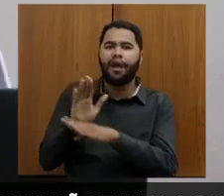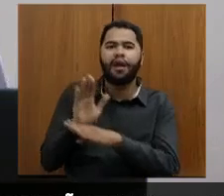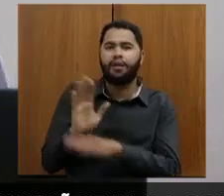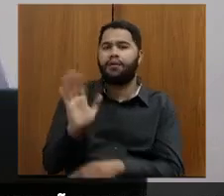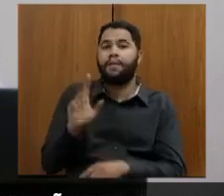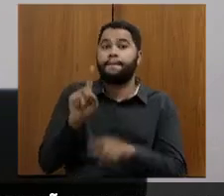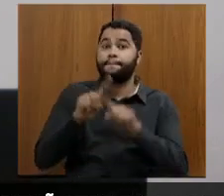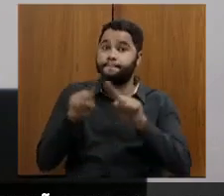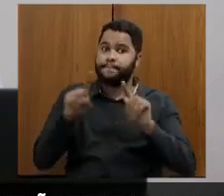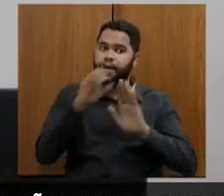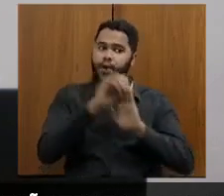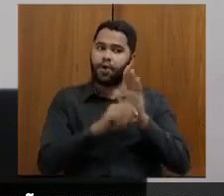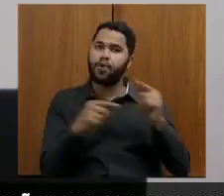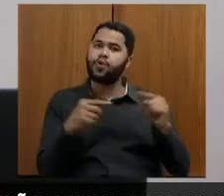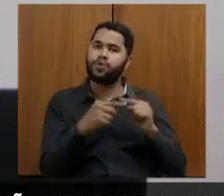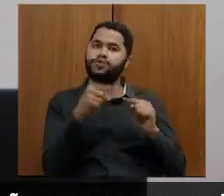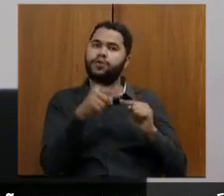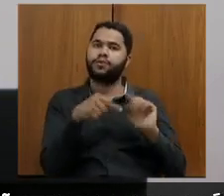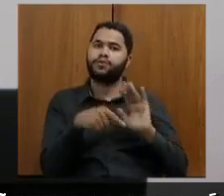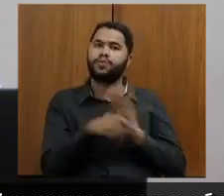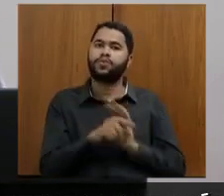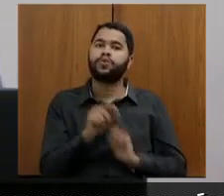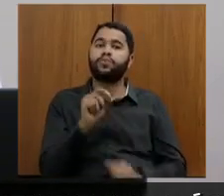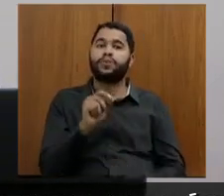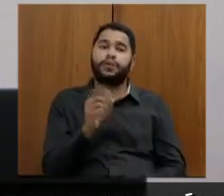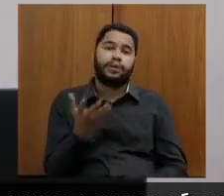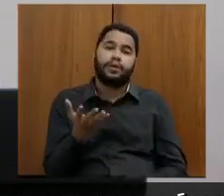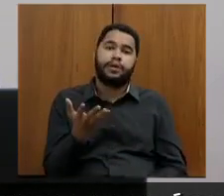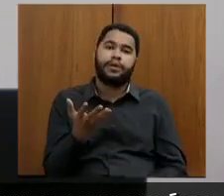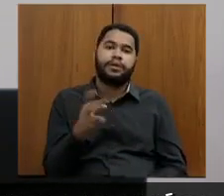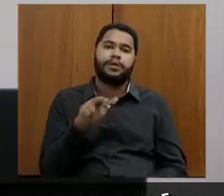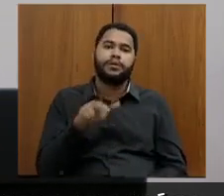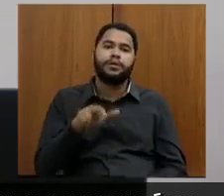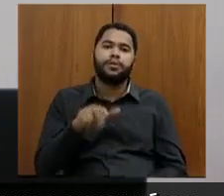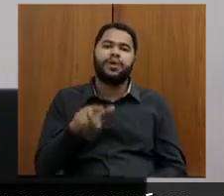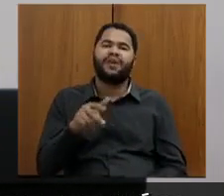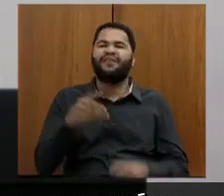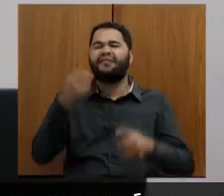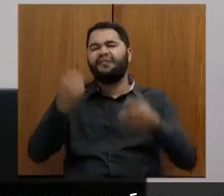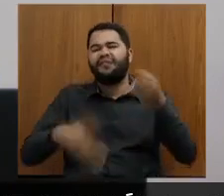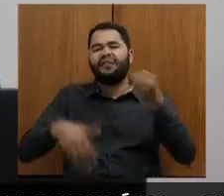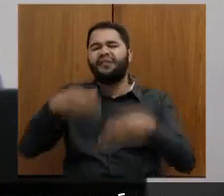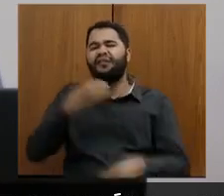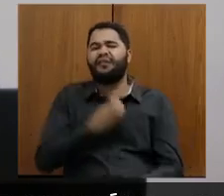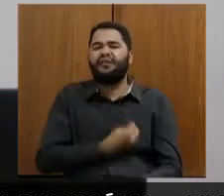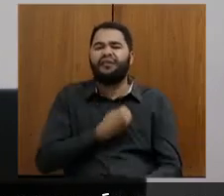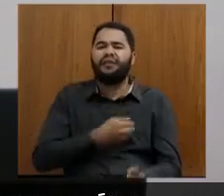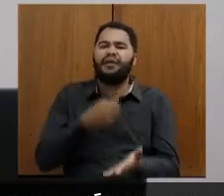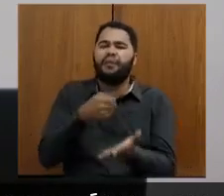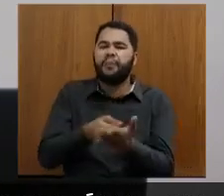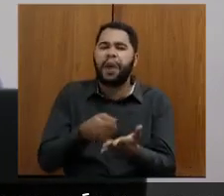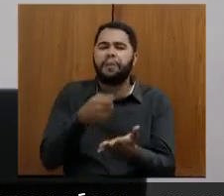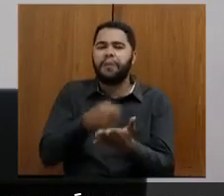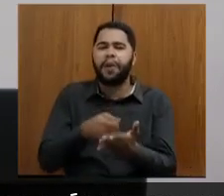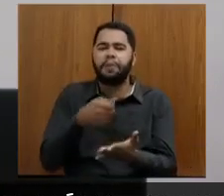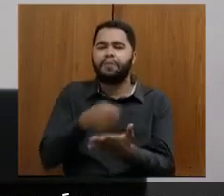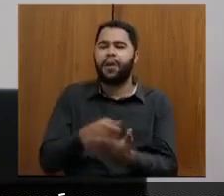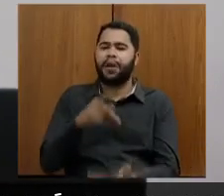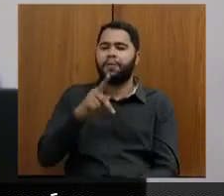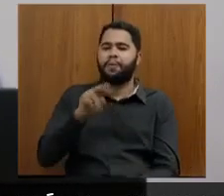esse orçamentária o que implica na conclusão de que não há mais que se falar em existência de contribuição patronal